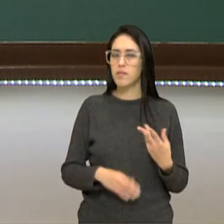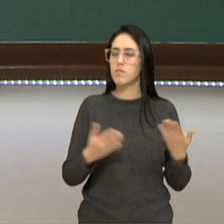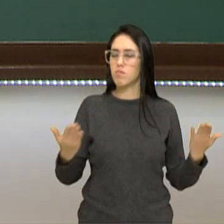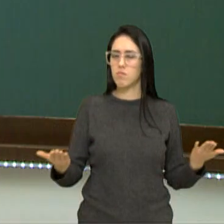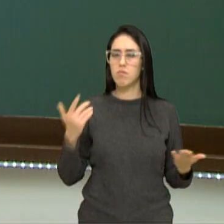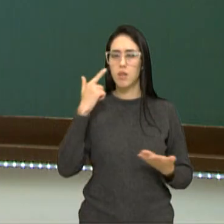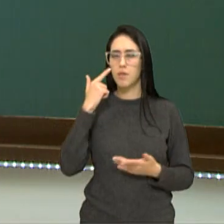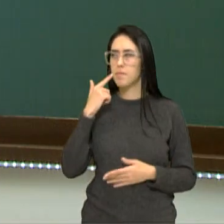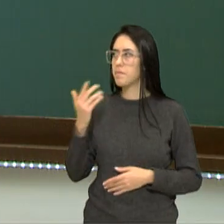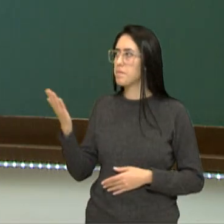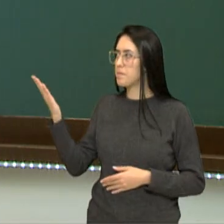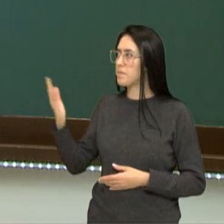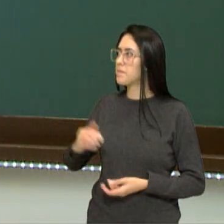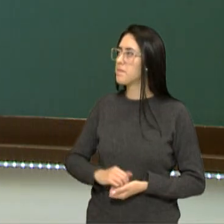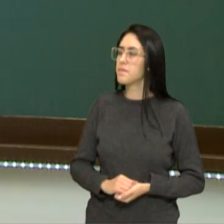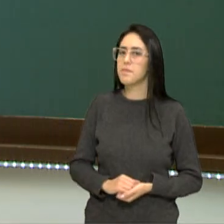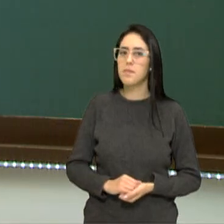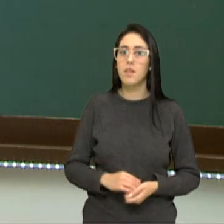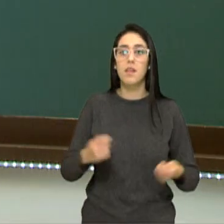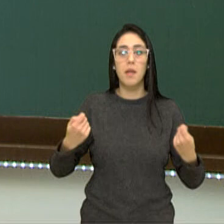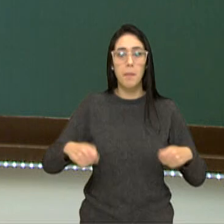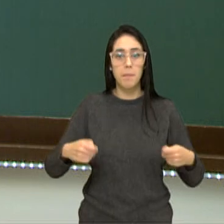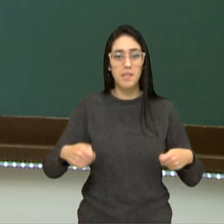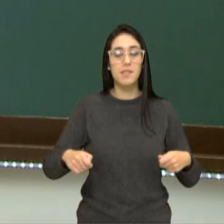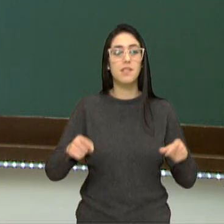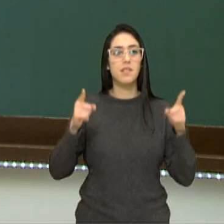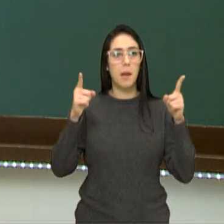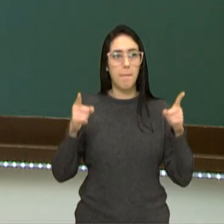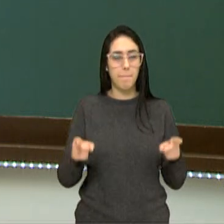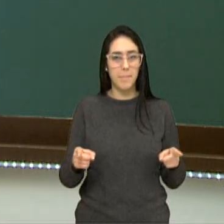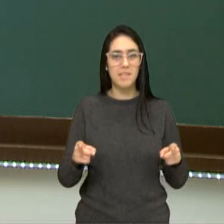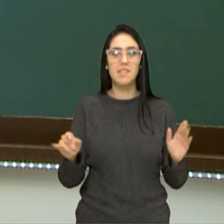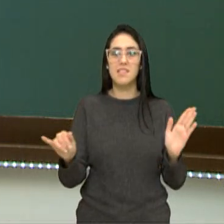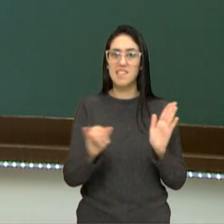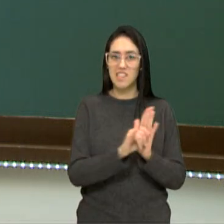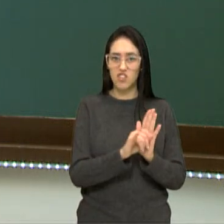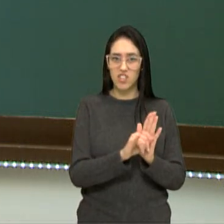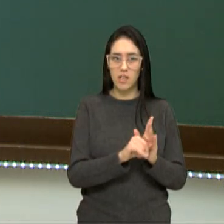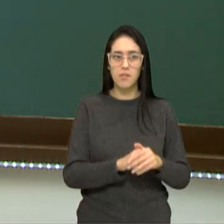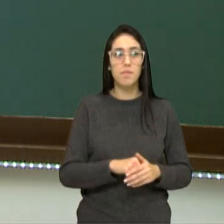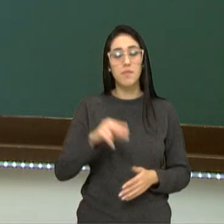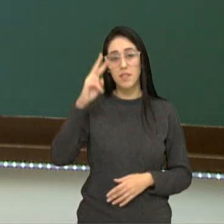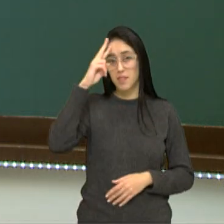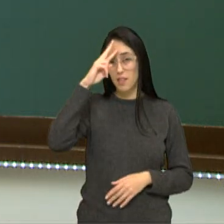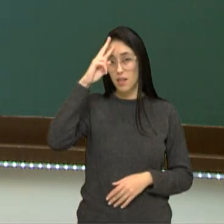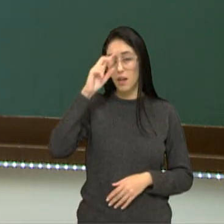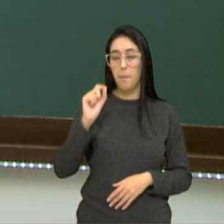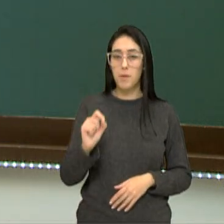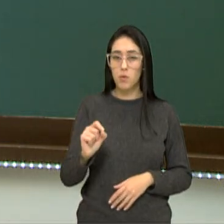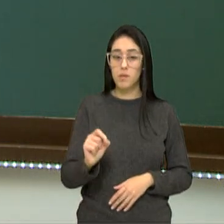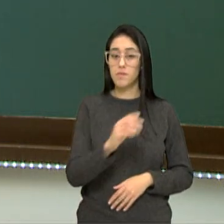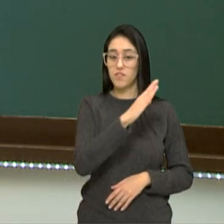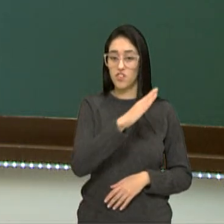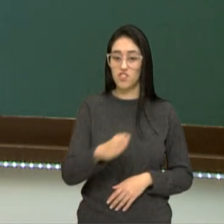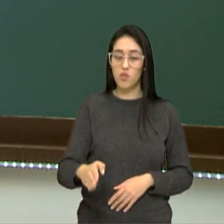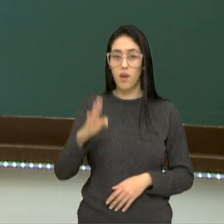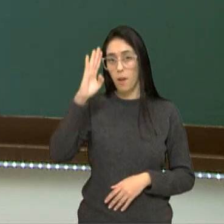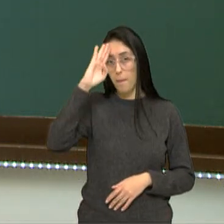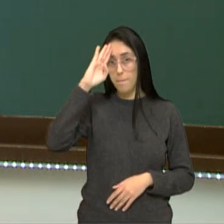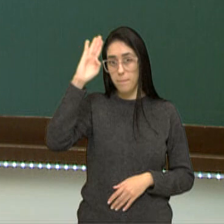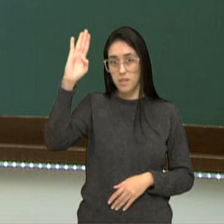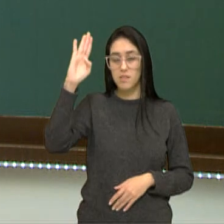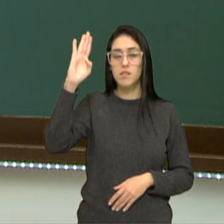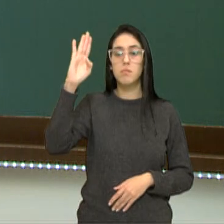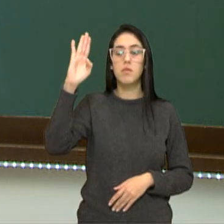lá. Eu tenho que montar, então, essa matriz identidade. Lembrando que a minha diagonal principal,